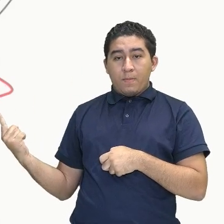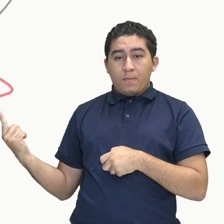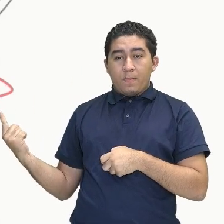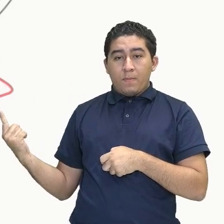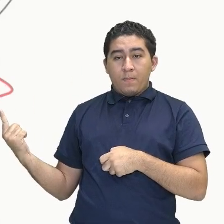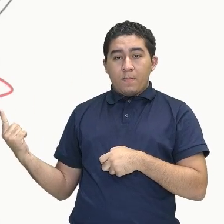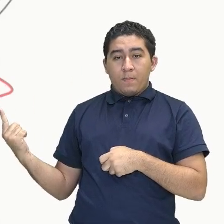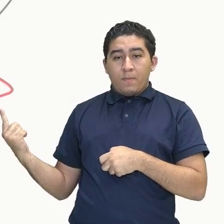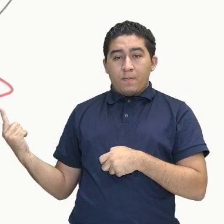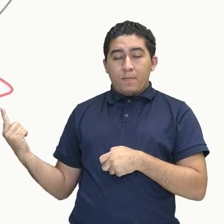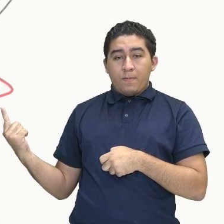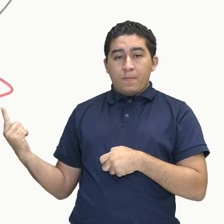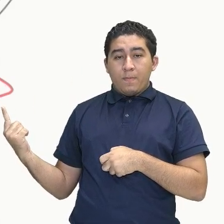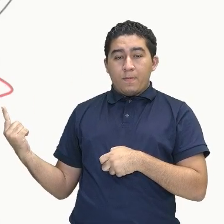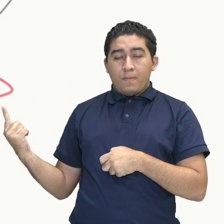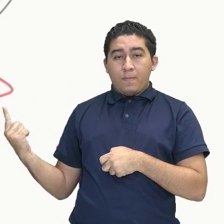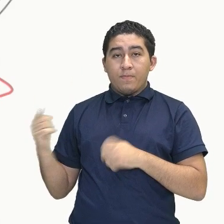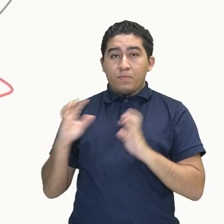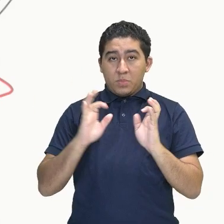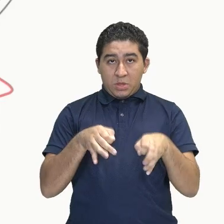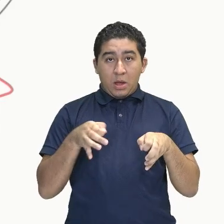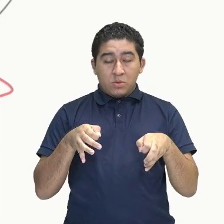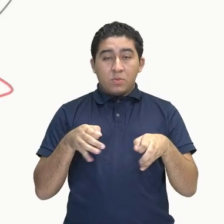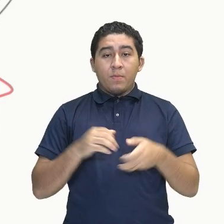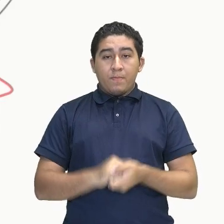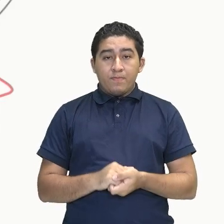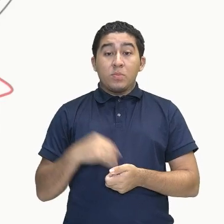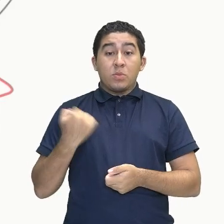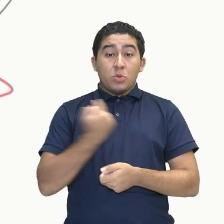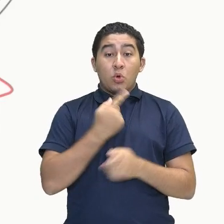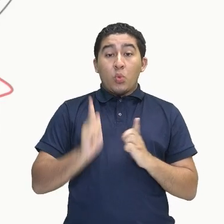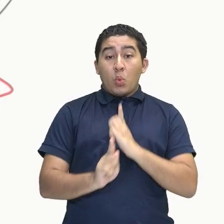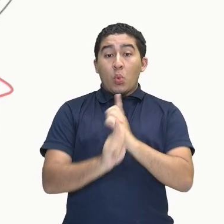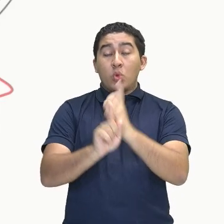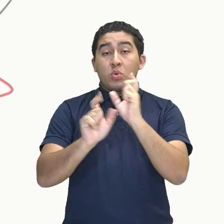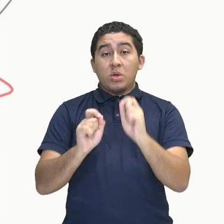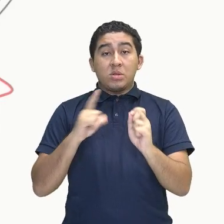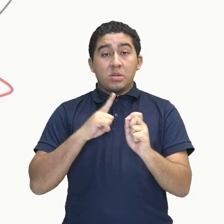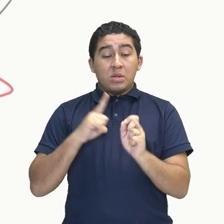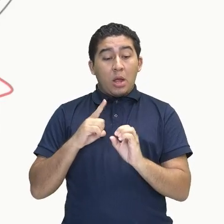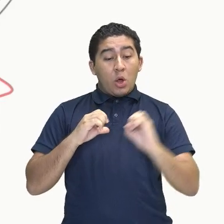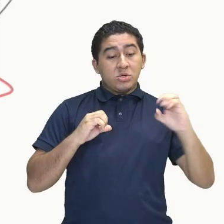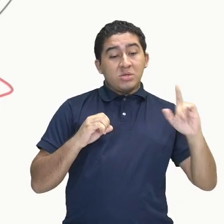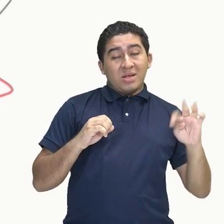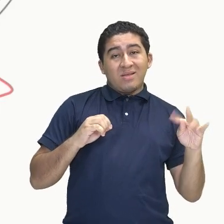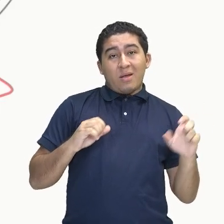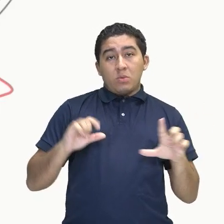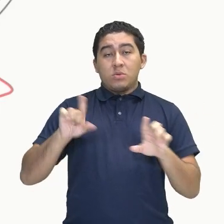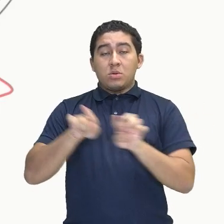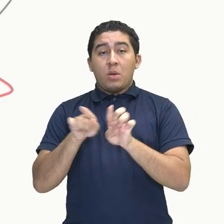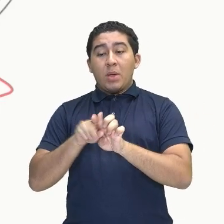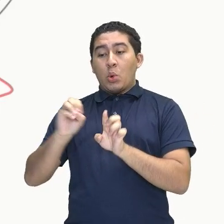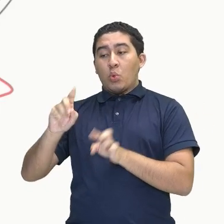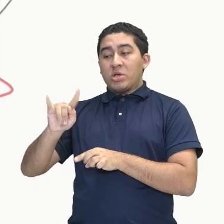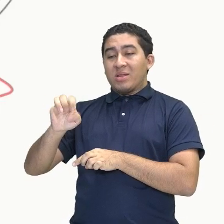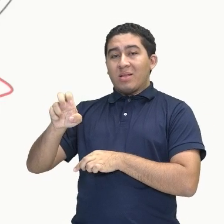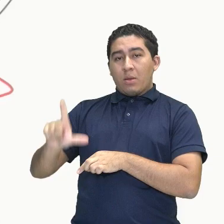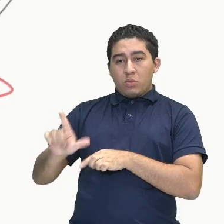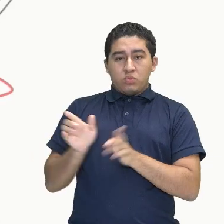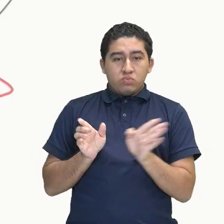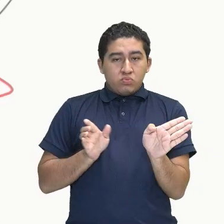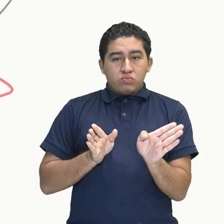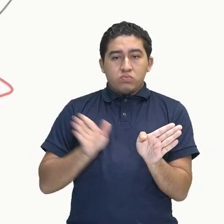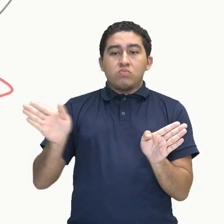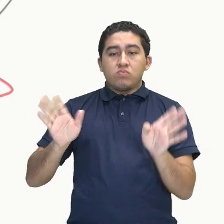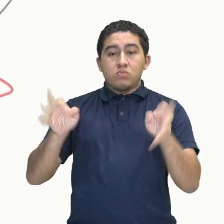lado, para o lado oeste, onde nós encontramos o hemisfério ocidental, e a leste nós temos o hemisfério oriental. Então, são essas